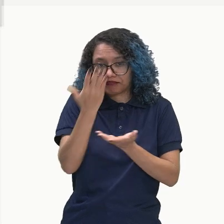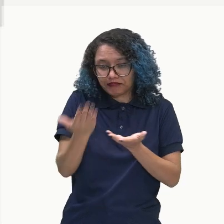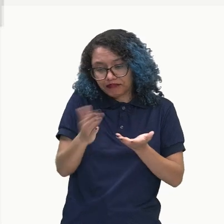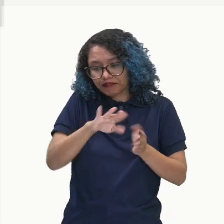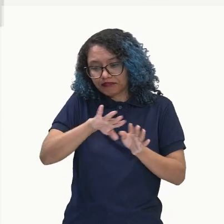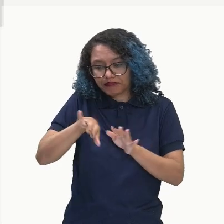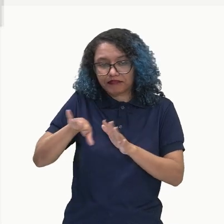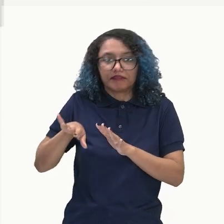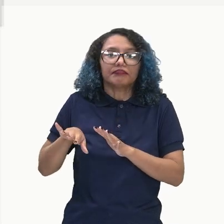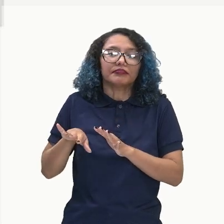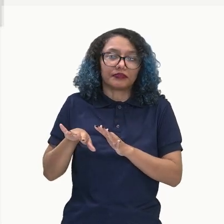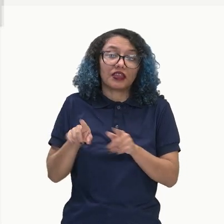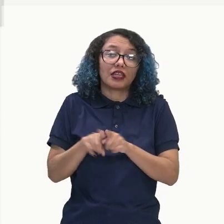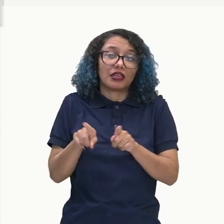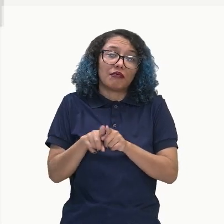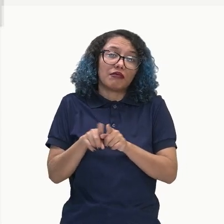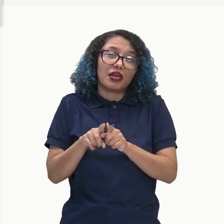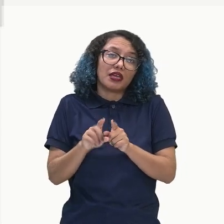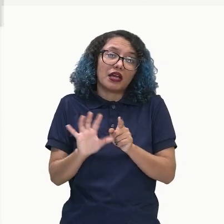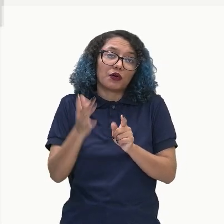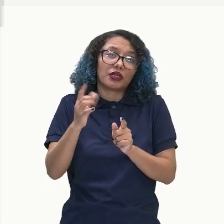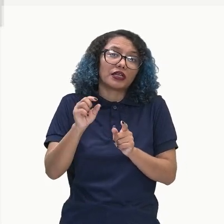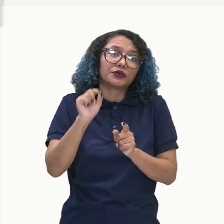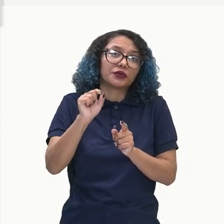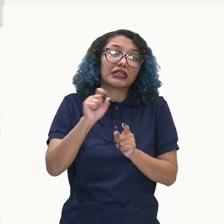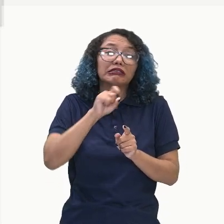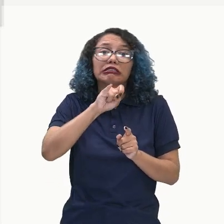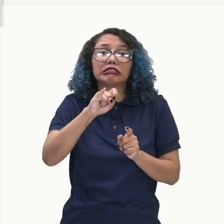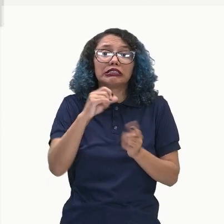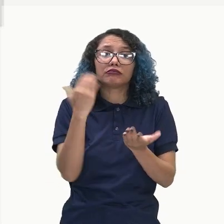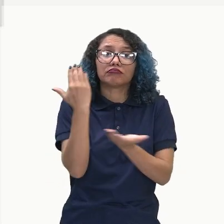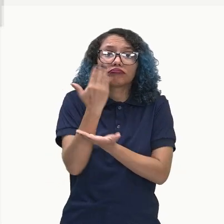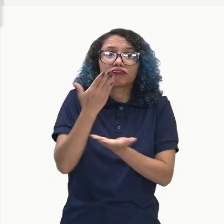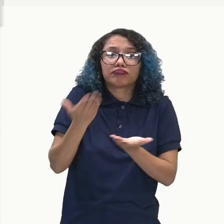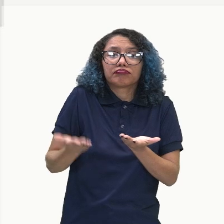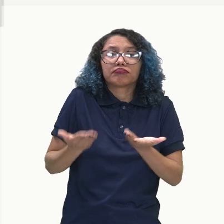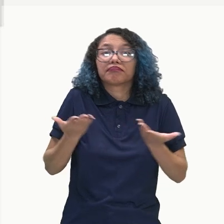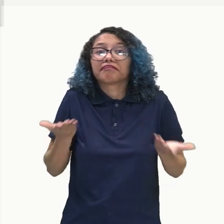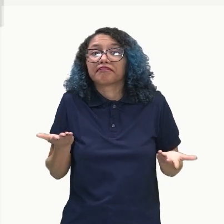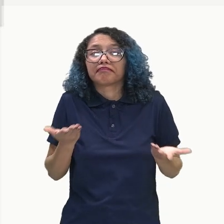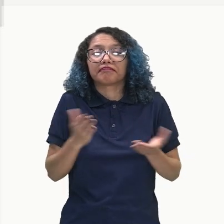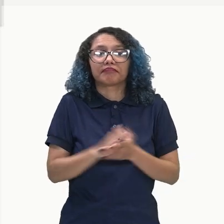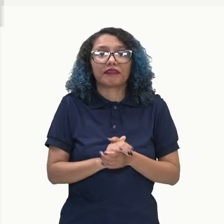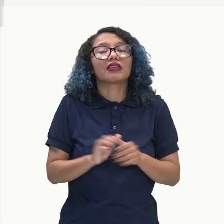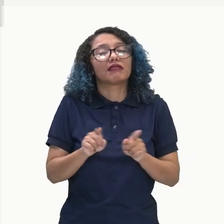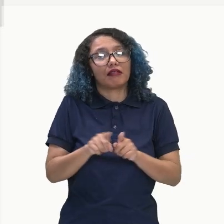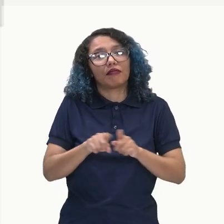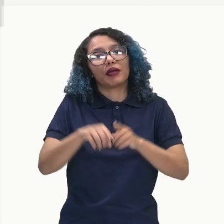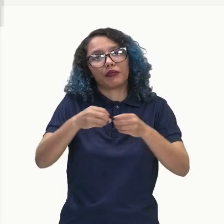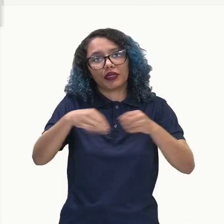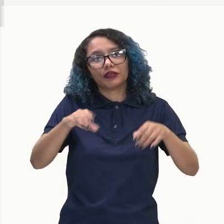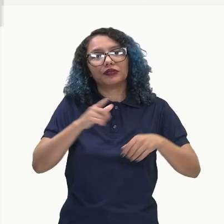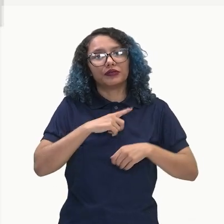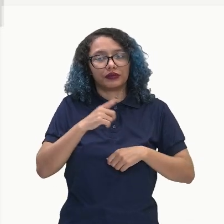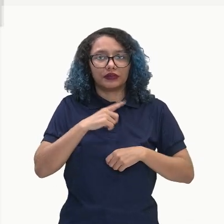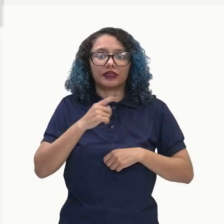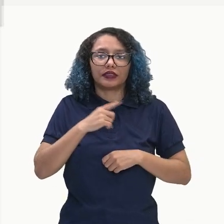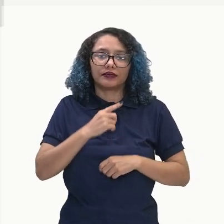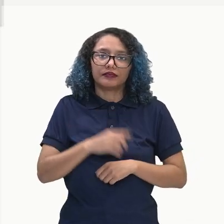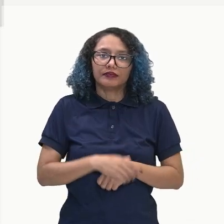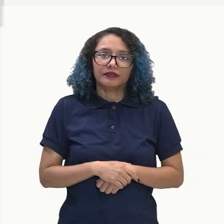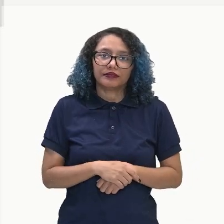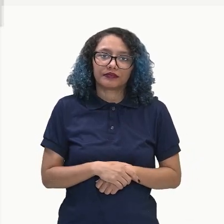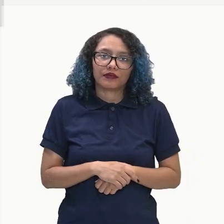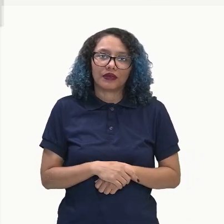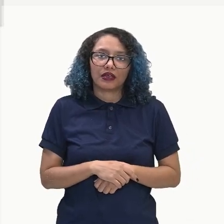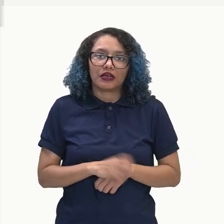né, o que pode acontecer se ela for então retirada? Vai prejudicar. Isso tudo, gente, essa vegetação ela é